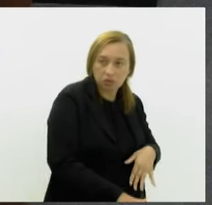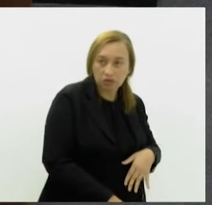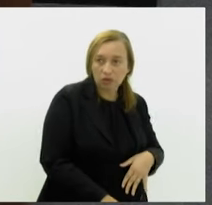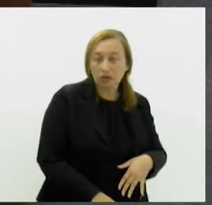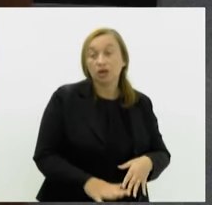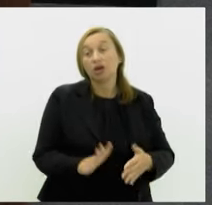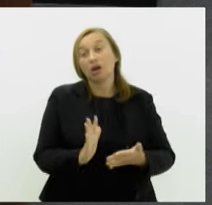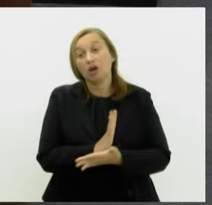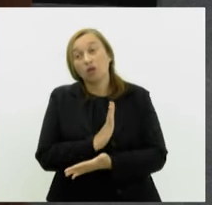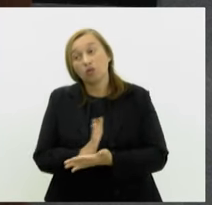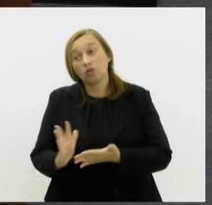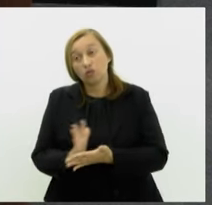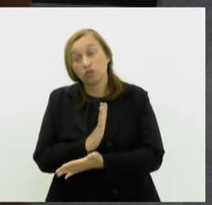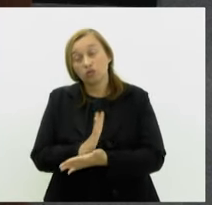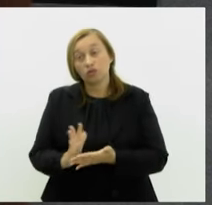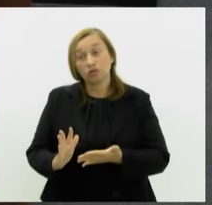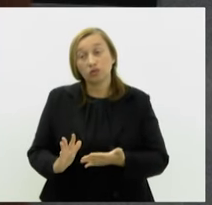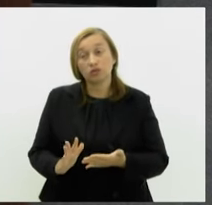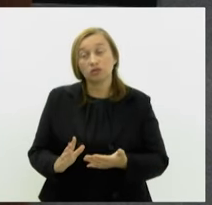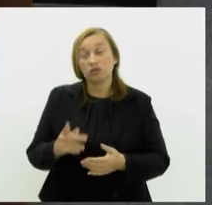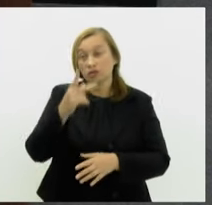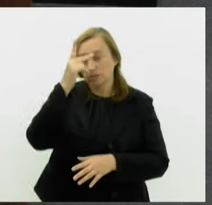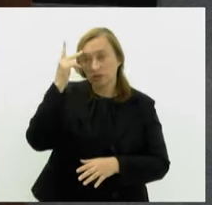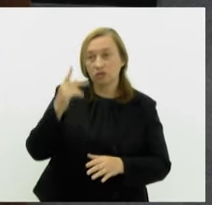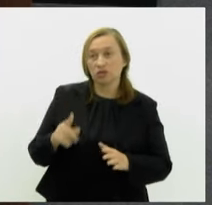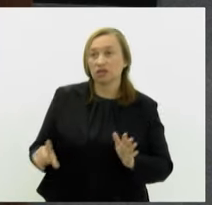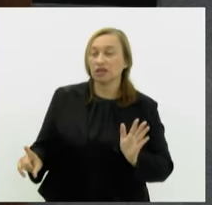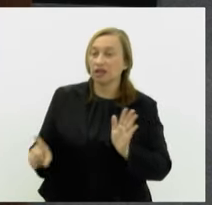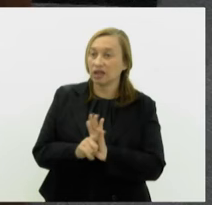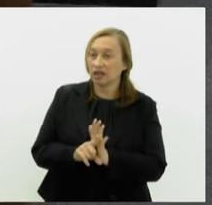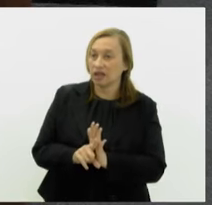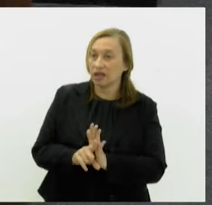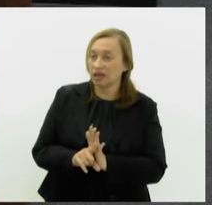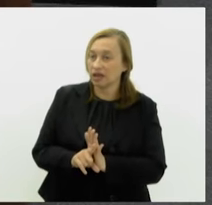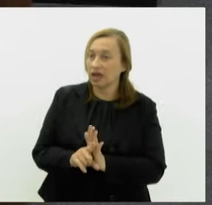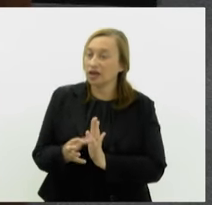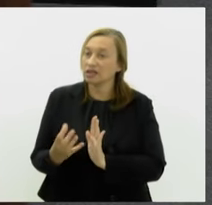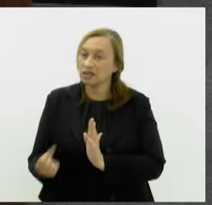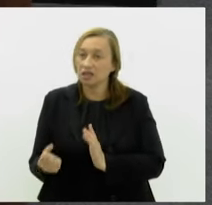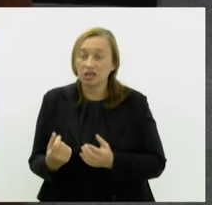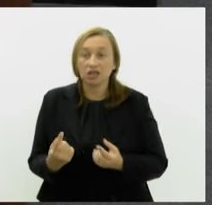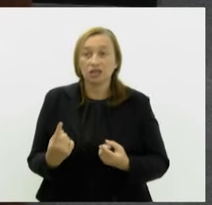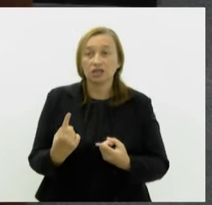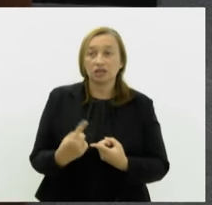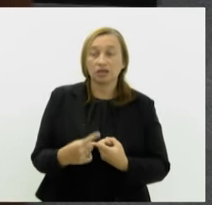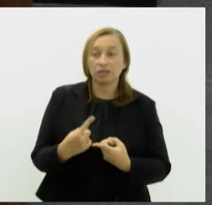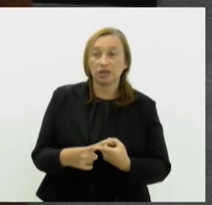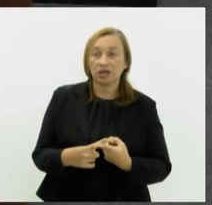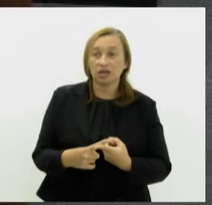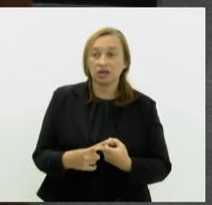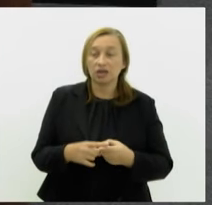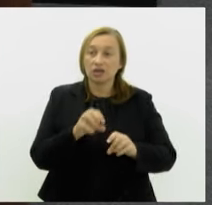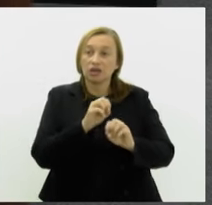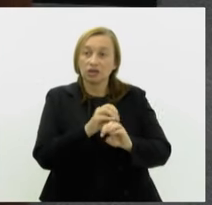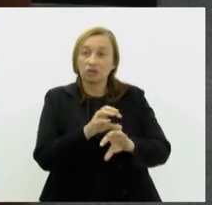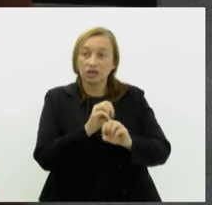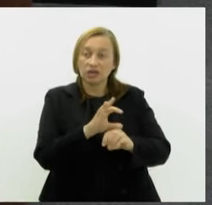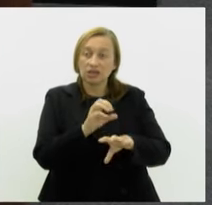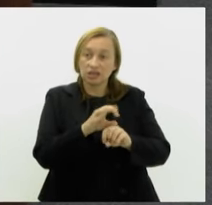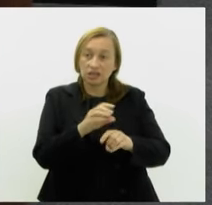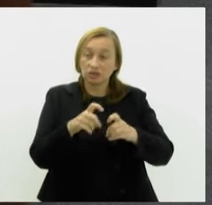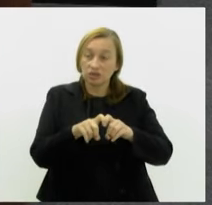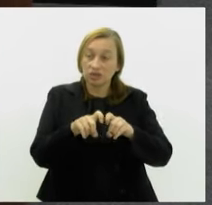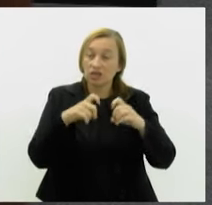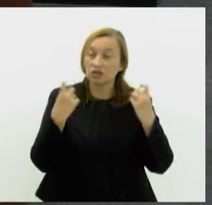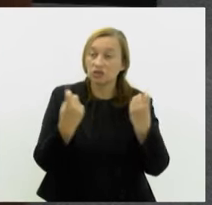lei faculta, né, também não são de acordo com a educação sexual nas escolas, nem com